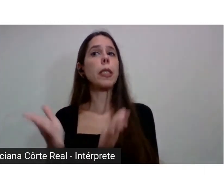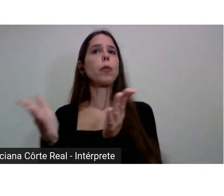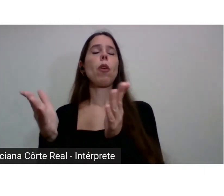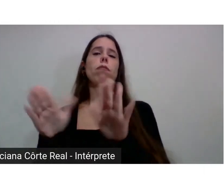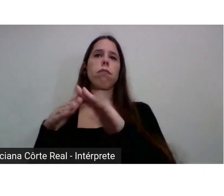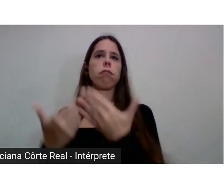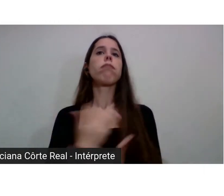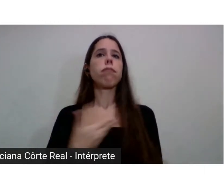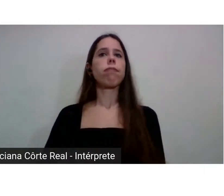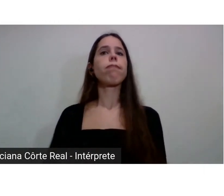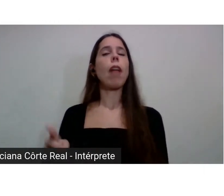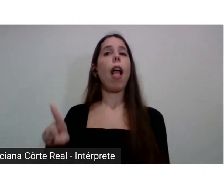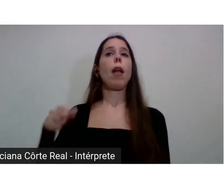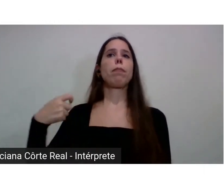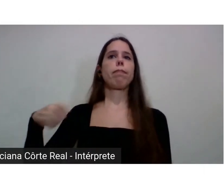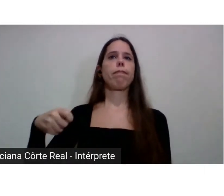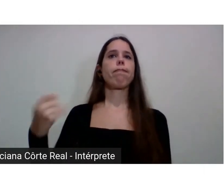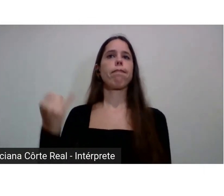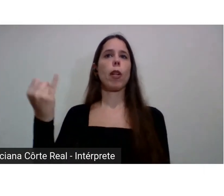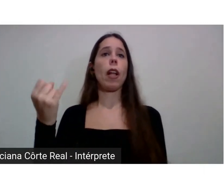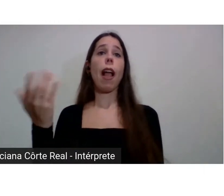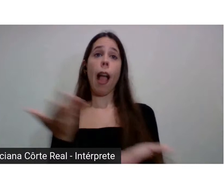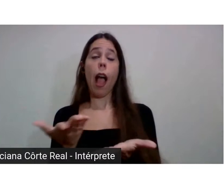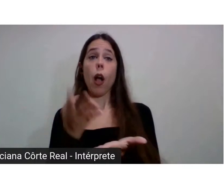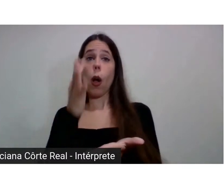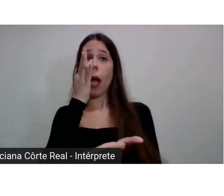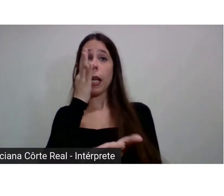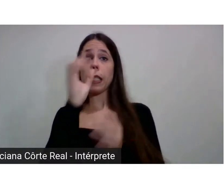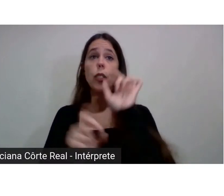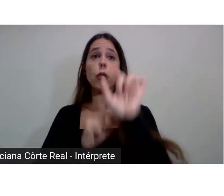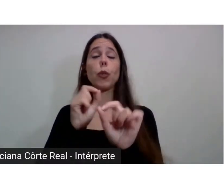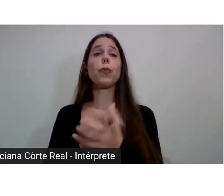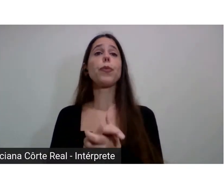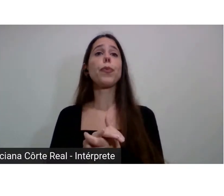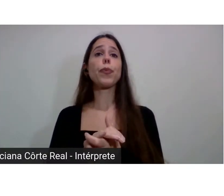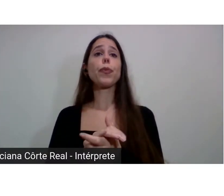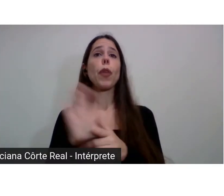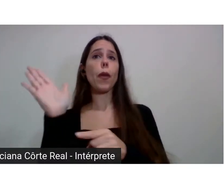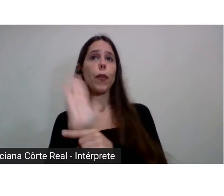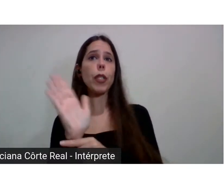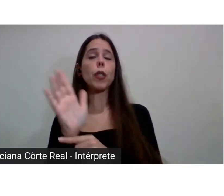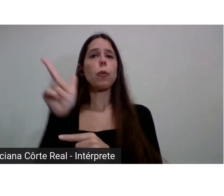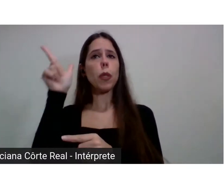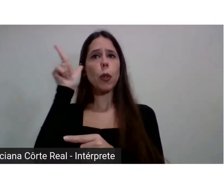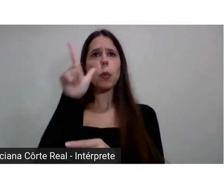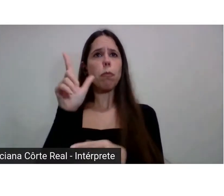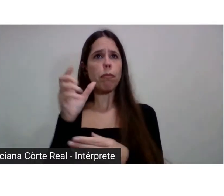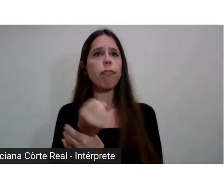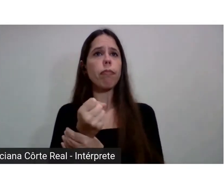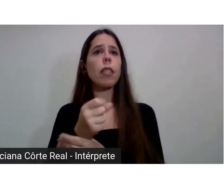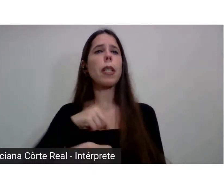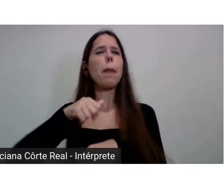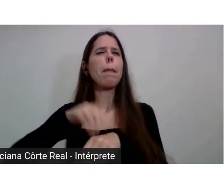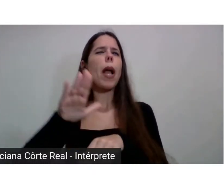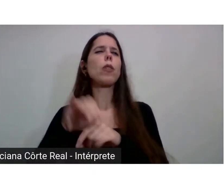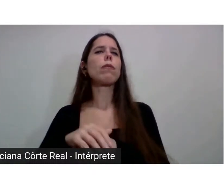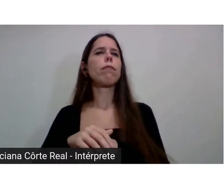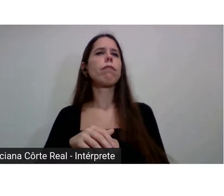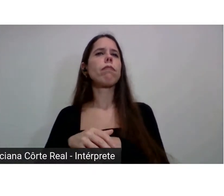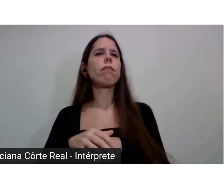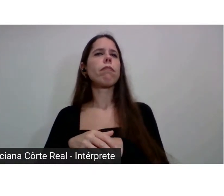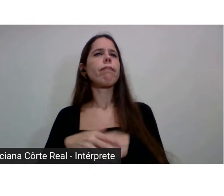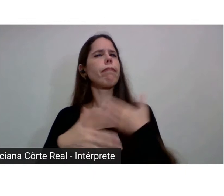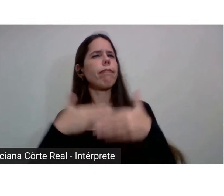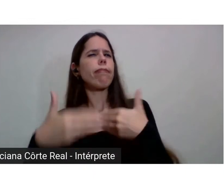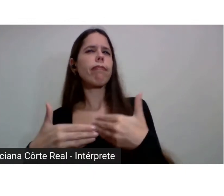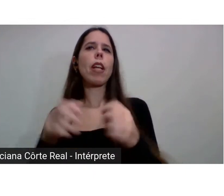vamos assistir ao vídeo para garantir que a gente tenha mais agilidade aqui ao nosso seminário, e após